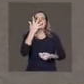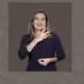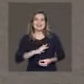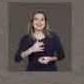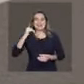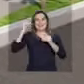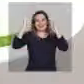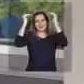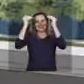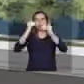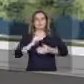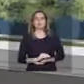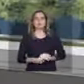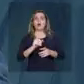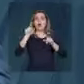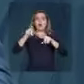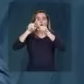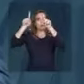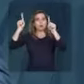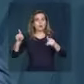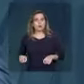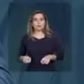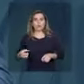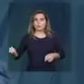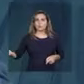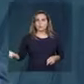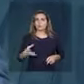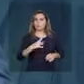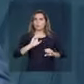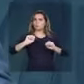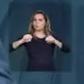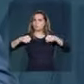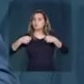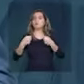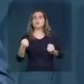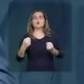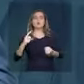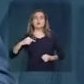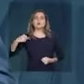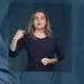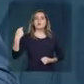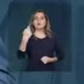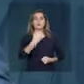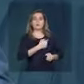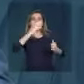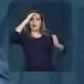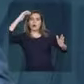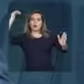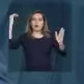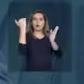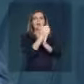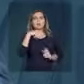UTIs para adultos e crianças. É um projeto muito arrojado, mas é também um